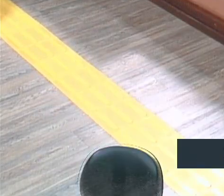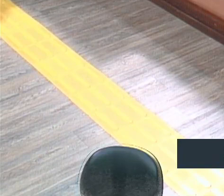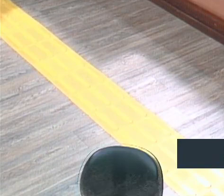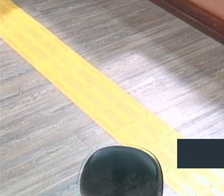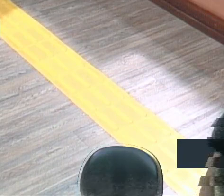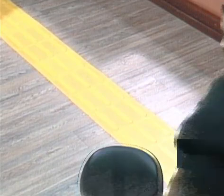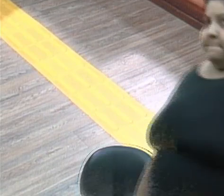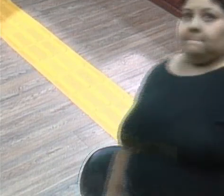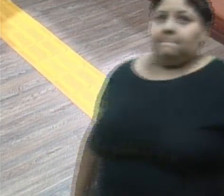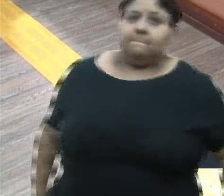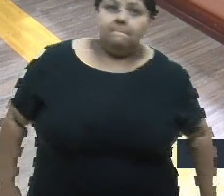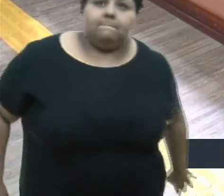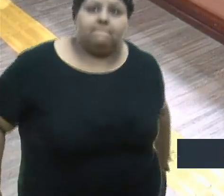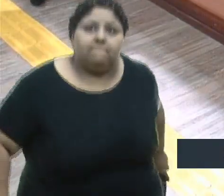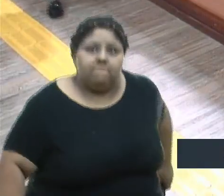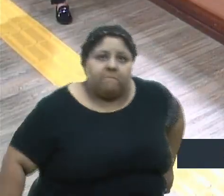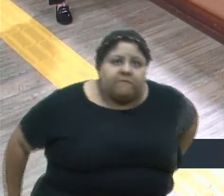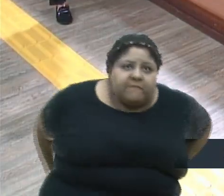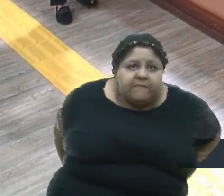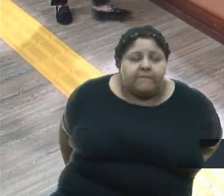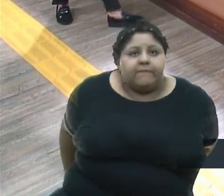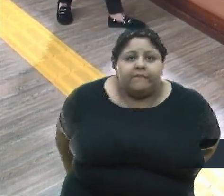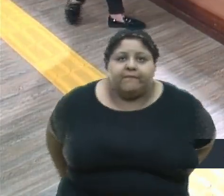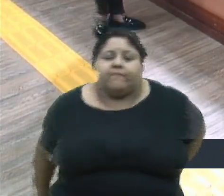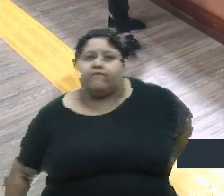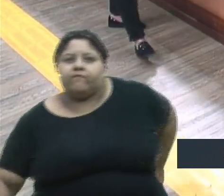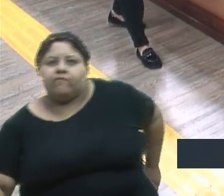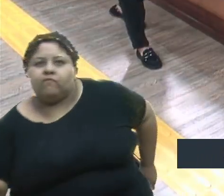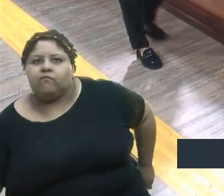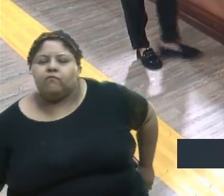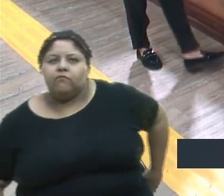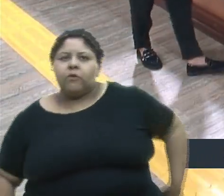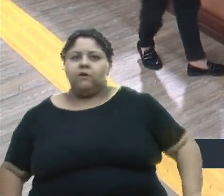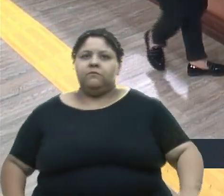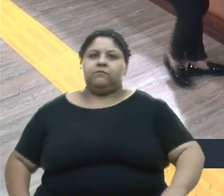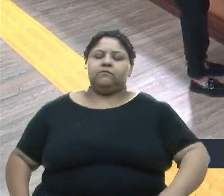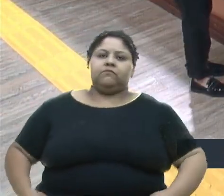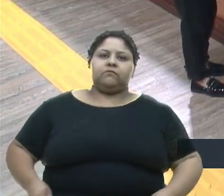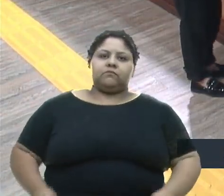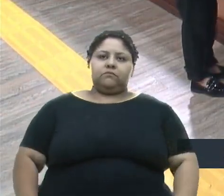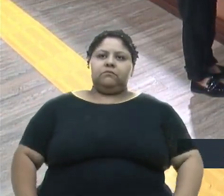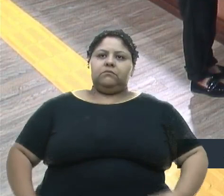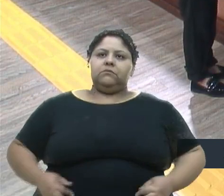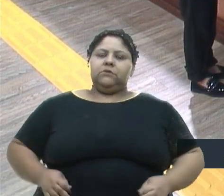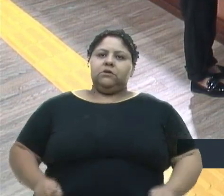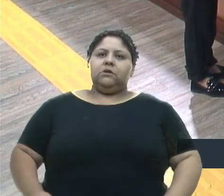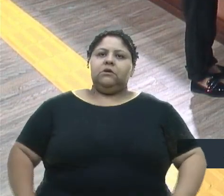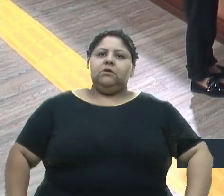Ainda tem um minuto, se desejar. A gente só vai entregar formalmente para o obrigado.